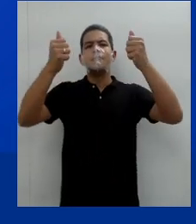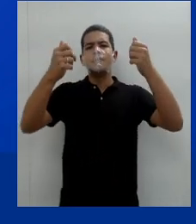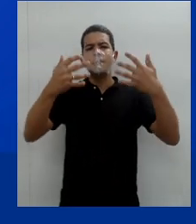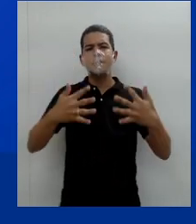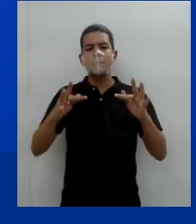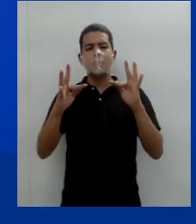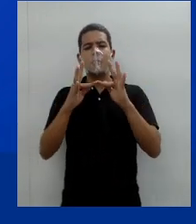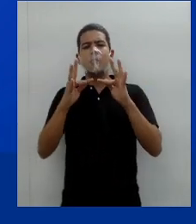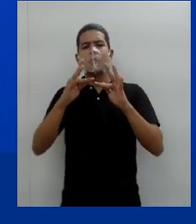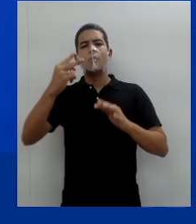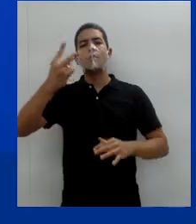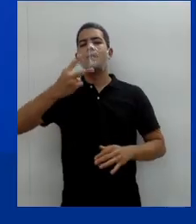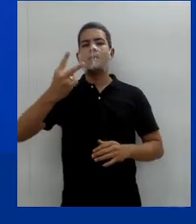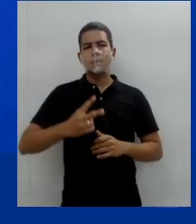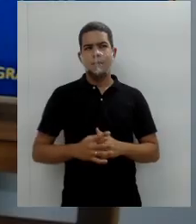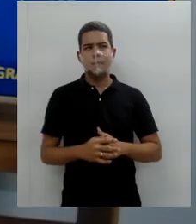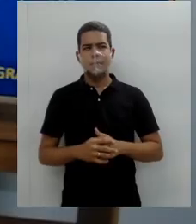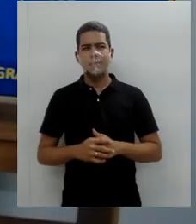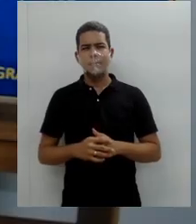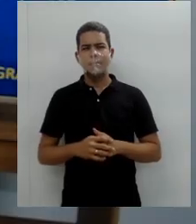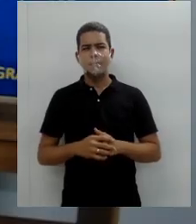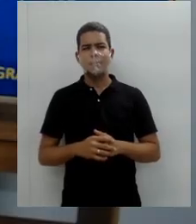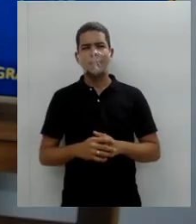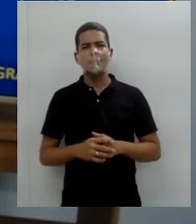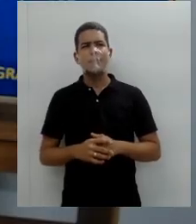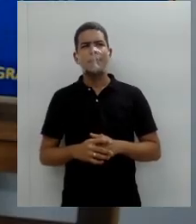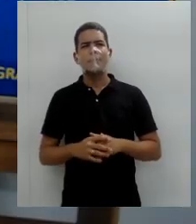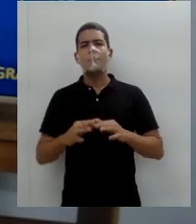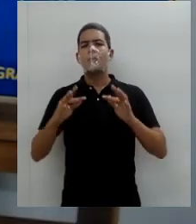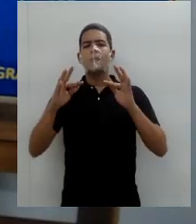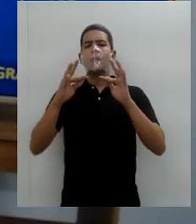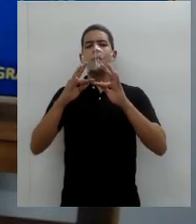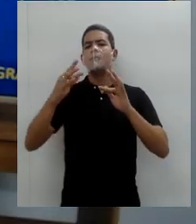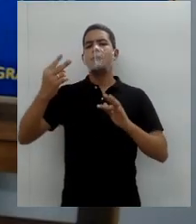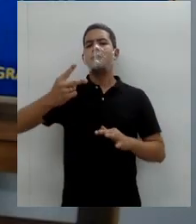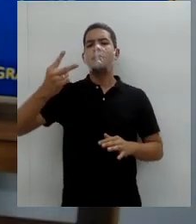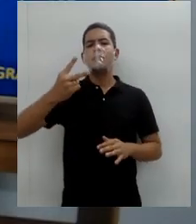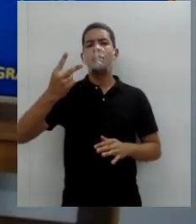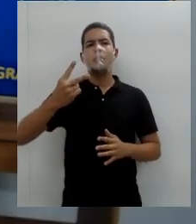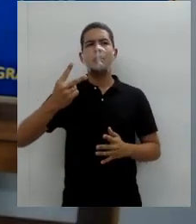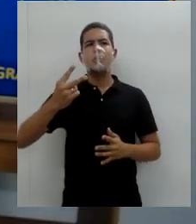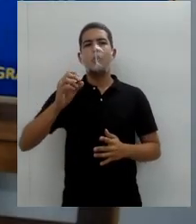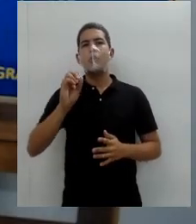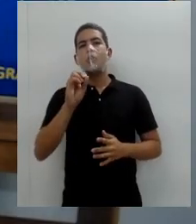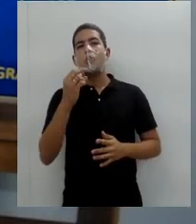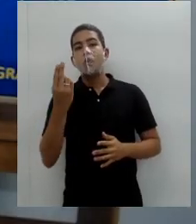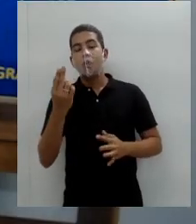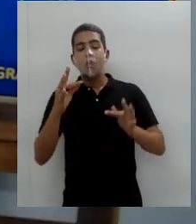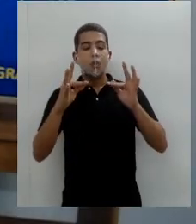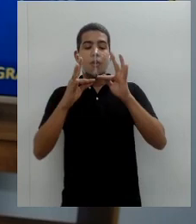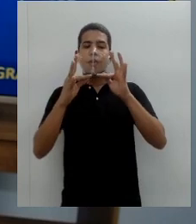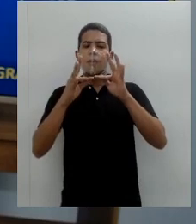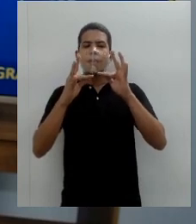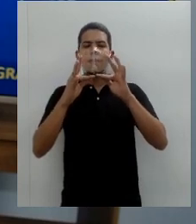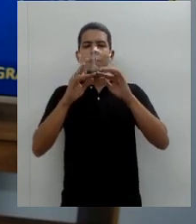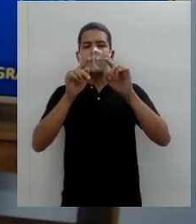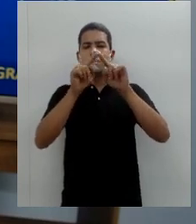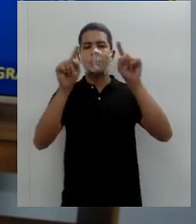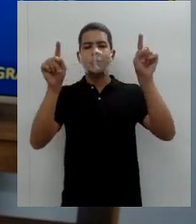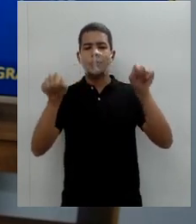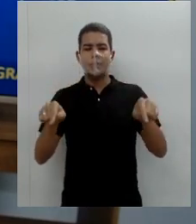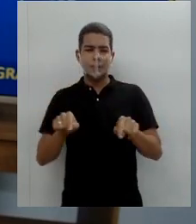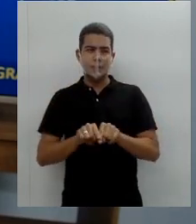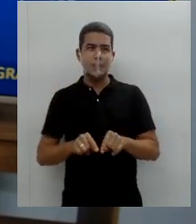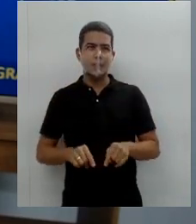do segundo grau. Pois é, conta para mim, produção. Função de segundo grau ou função quadrática, tanto faz